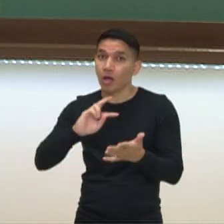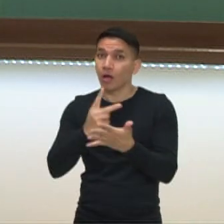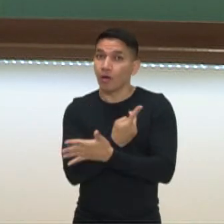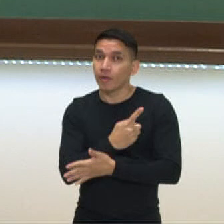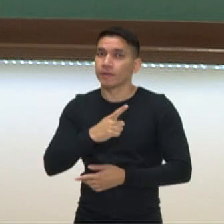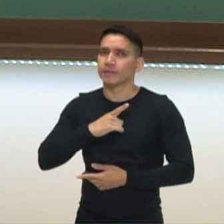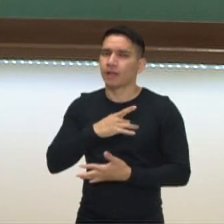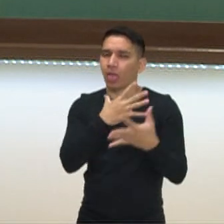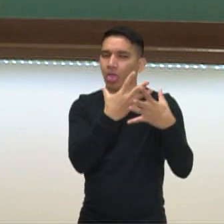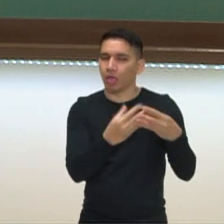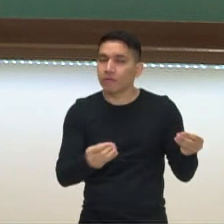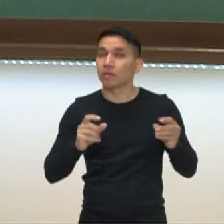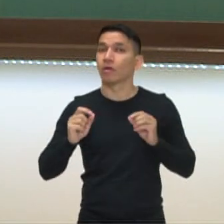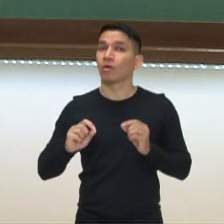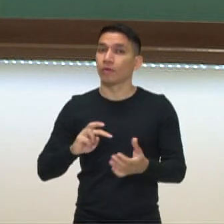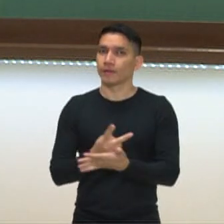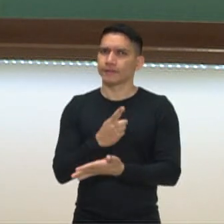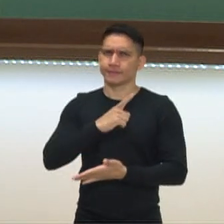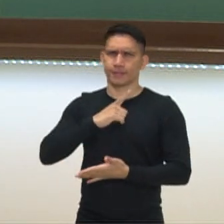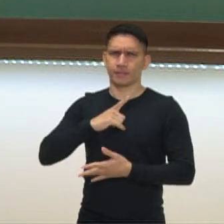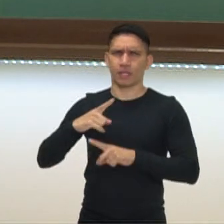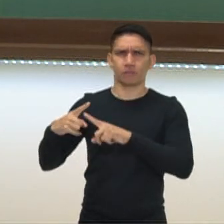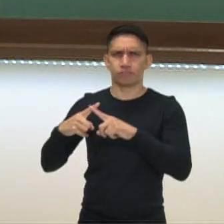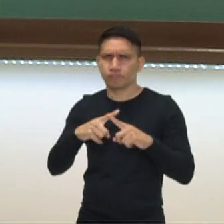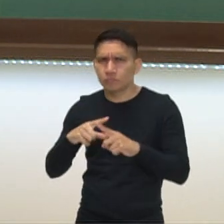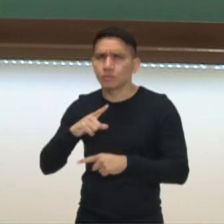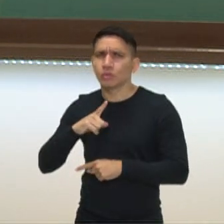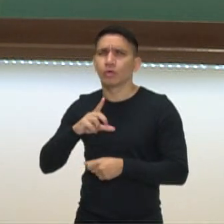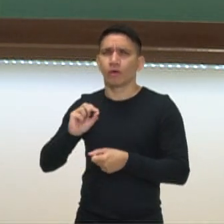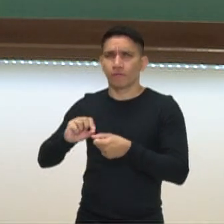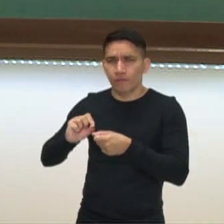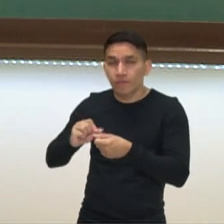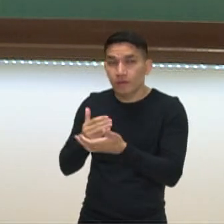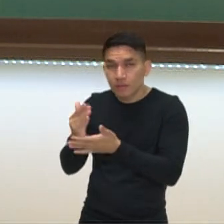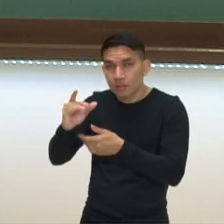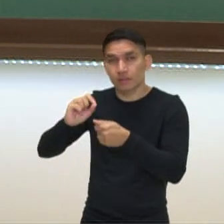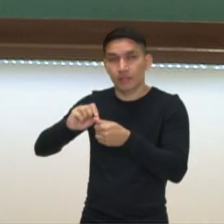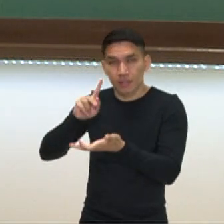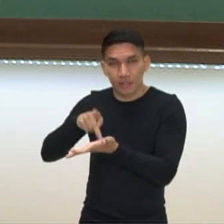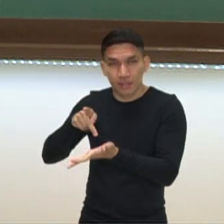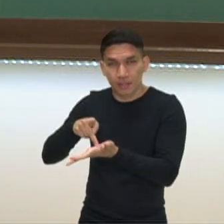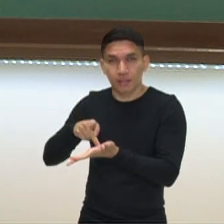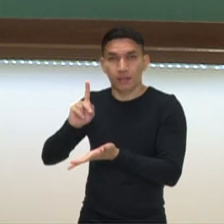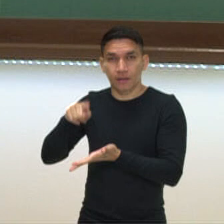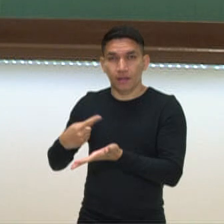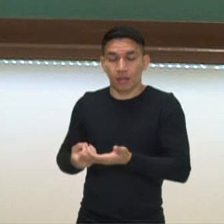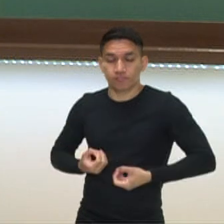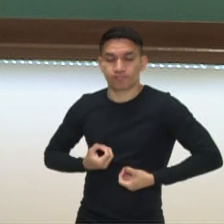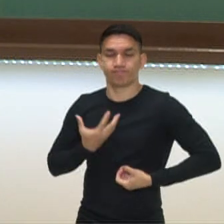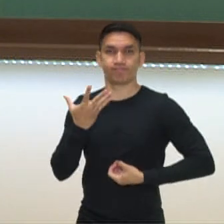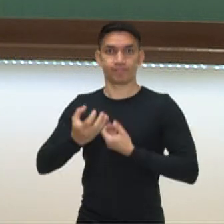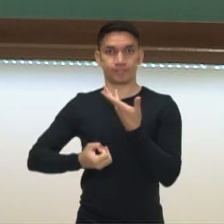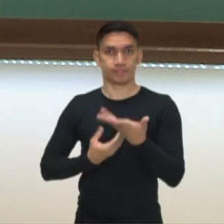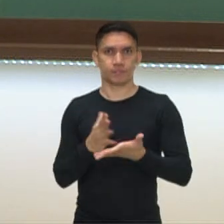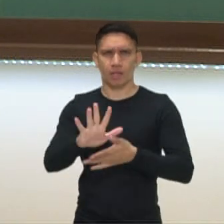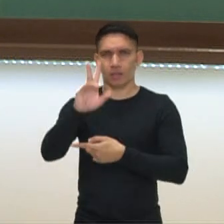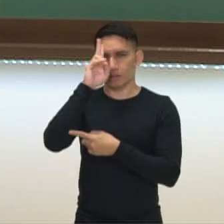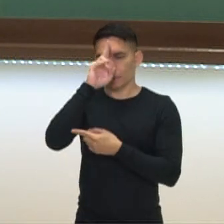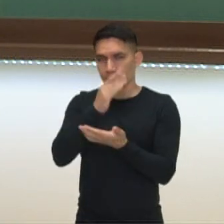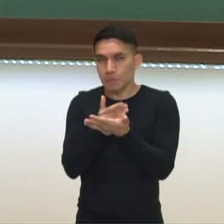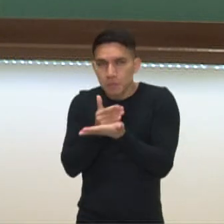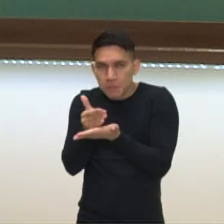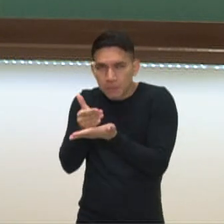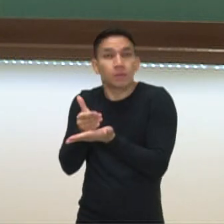perder essa faceta ritualística, eles já começam exatamente a dar essa questão de expressão. Lembrando que nesse